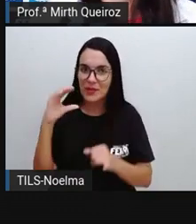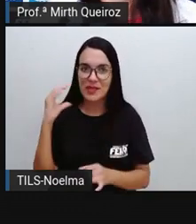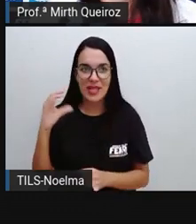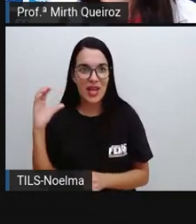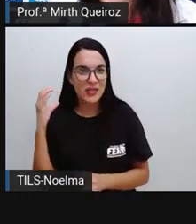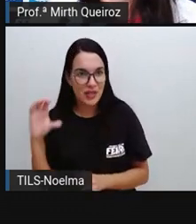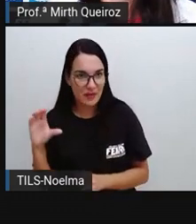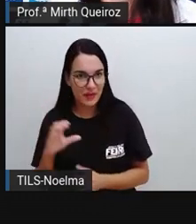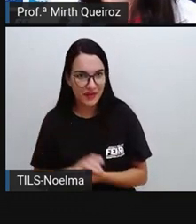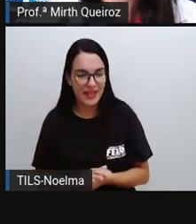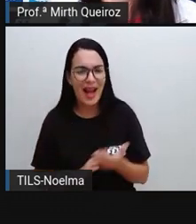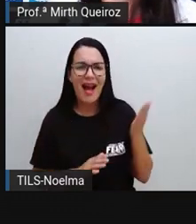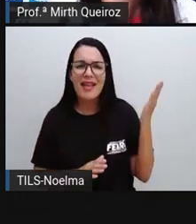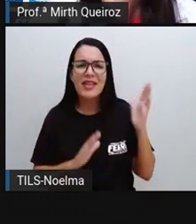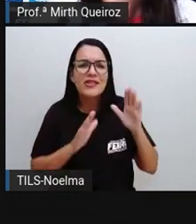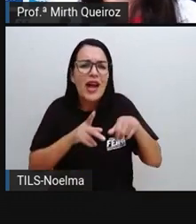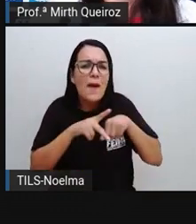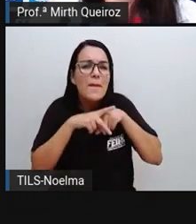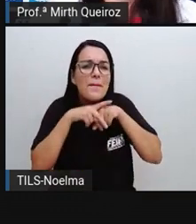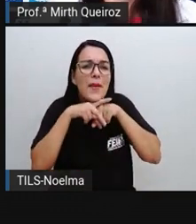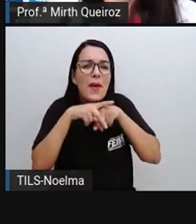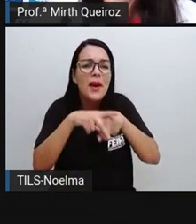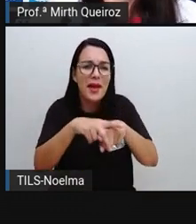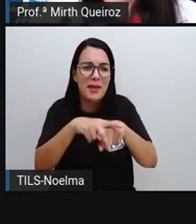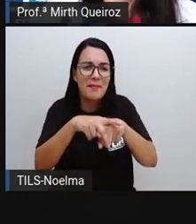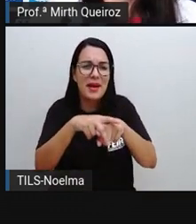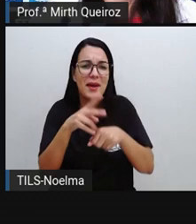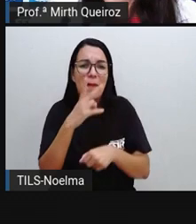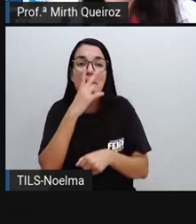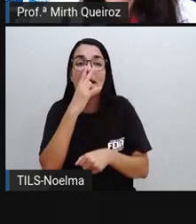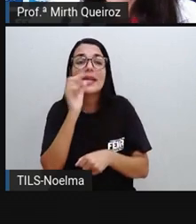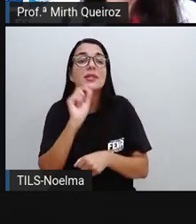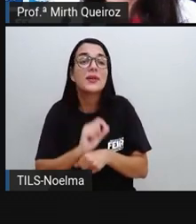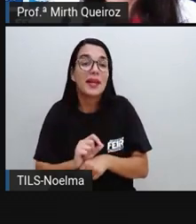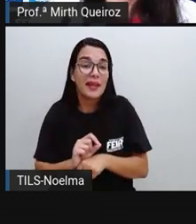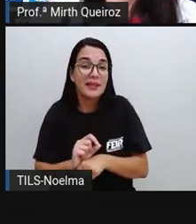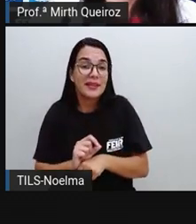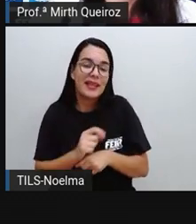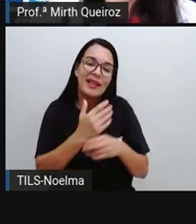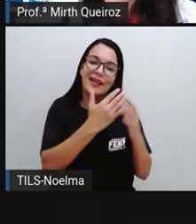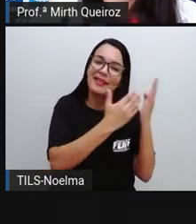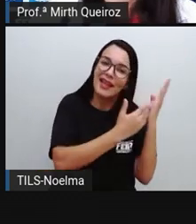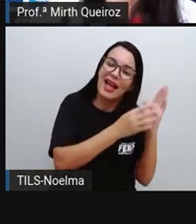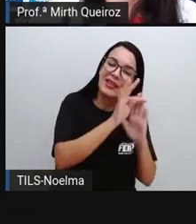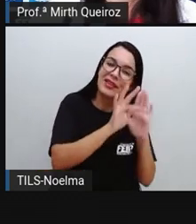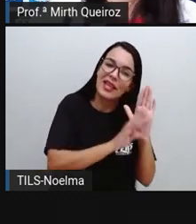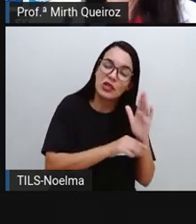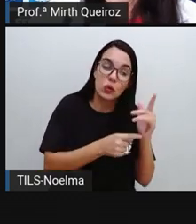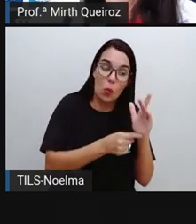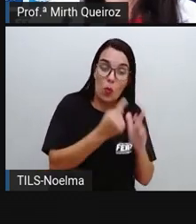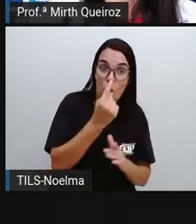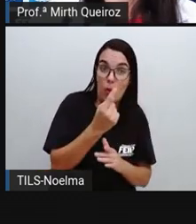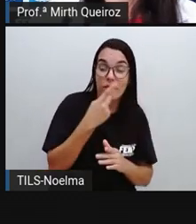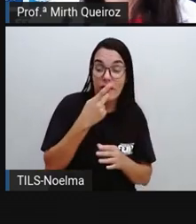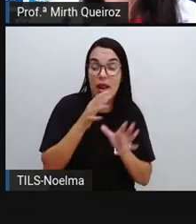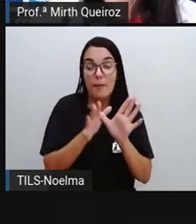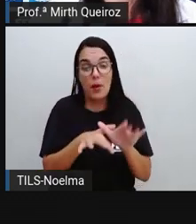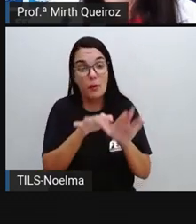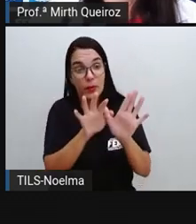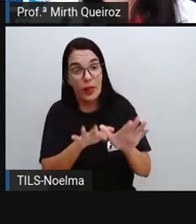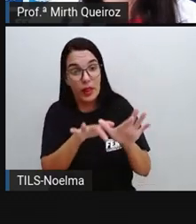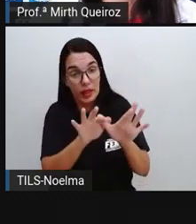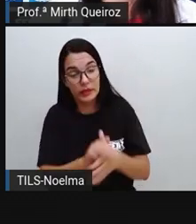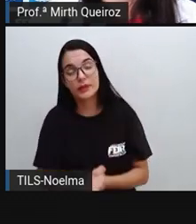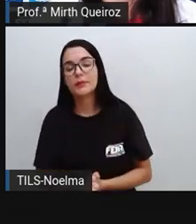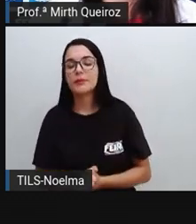a gente já tem já um poema, né? O que, que há de semelhante? No outro texto fala sobre as mariposas e cita também sobre as borboletas,